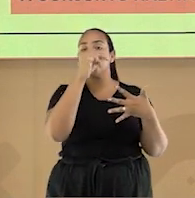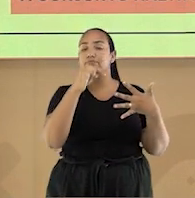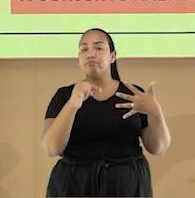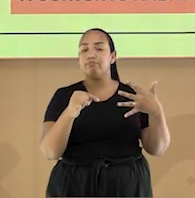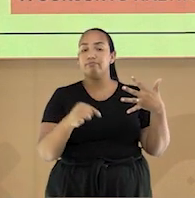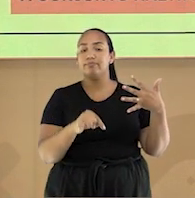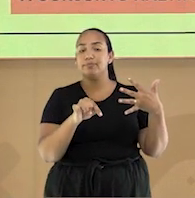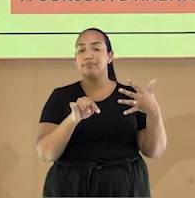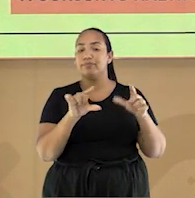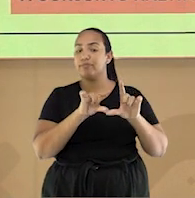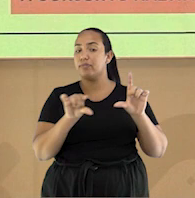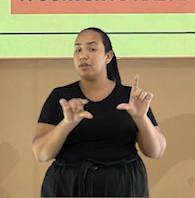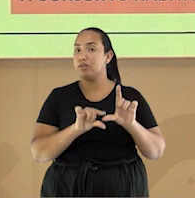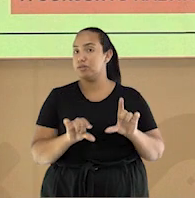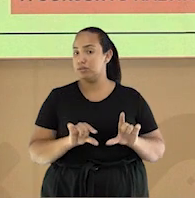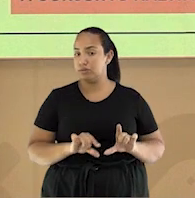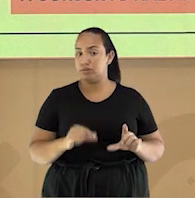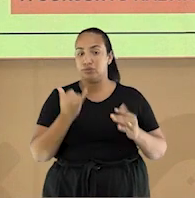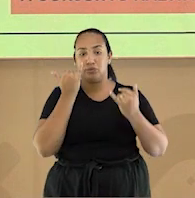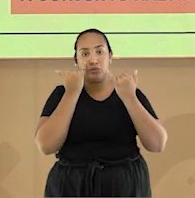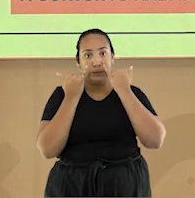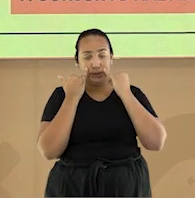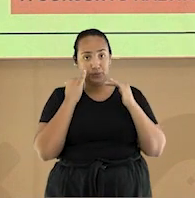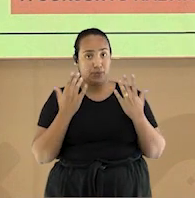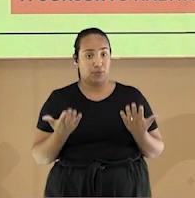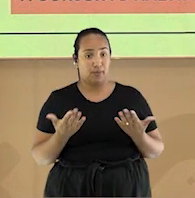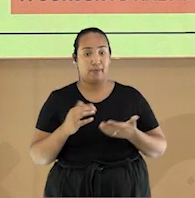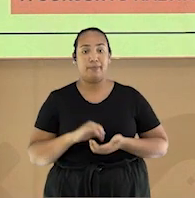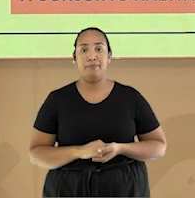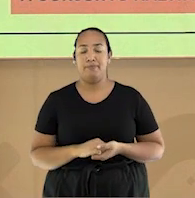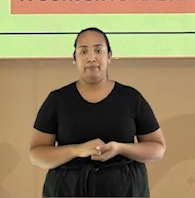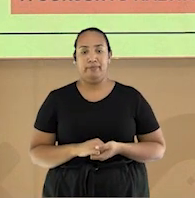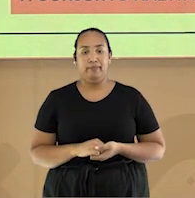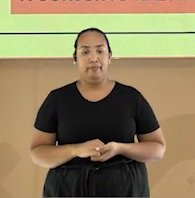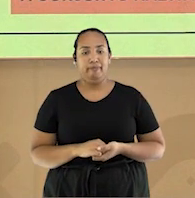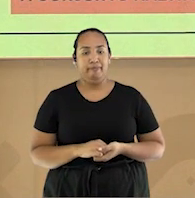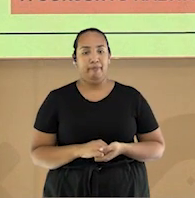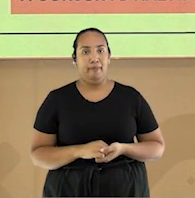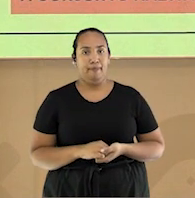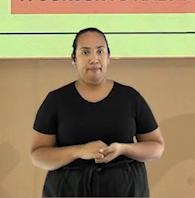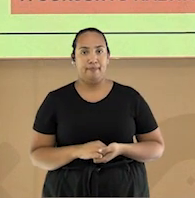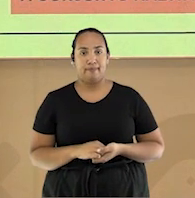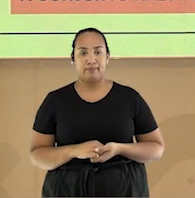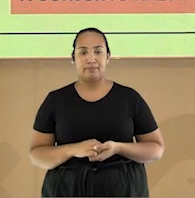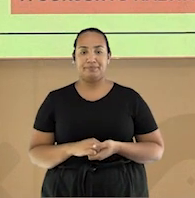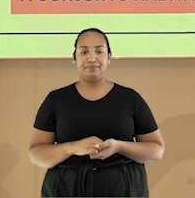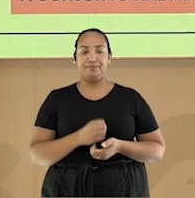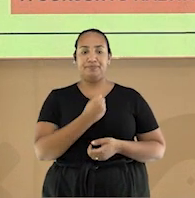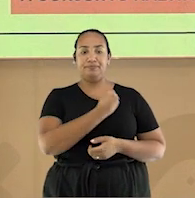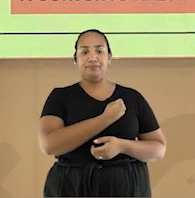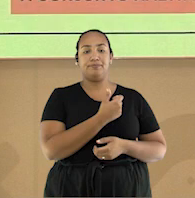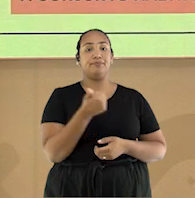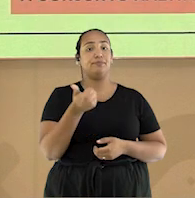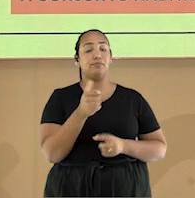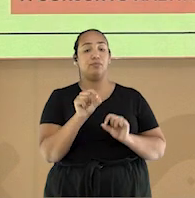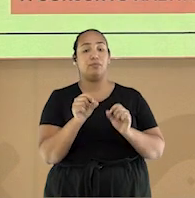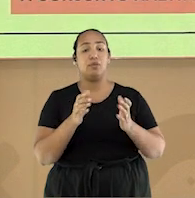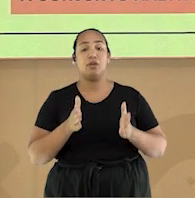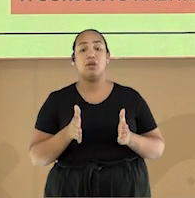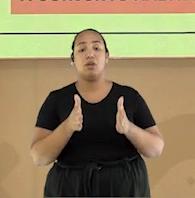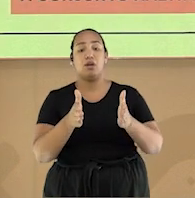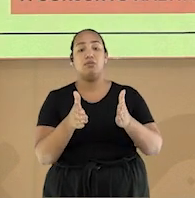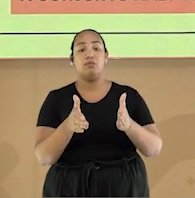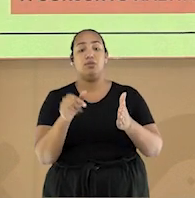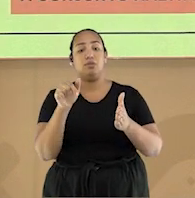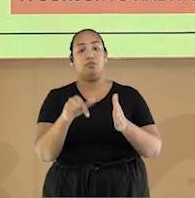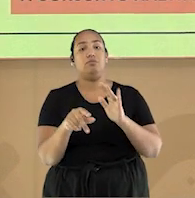lado qual é a informação que nós vamos ver. Então aqui no número A1 é a entrada restrita